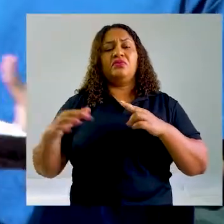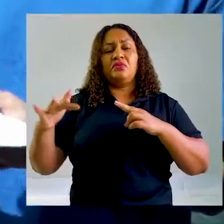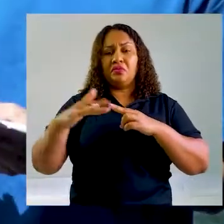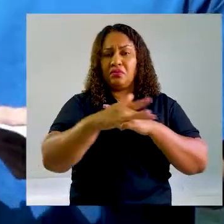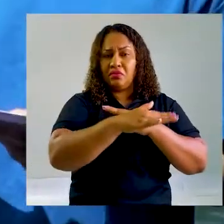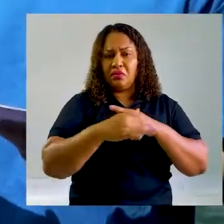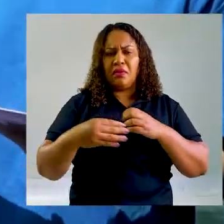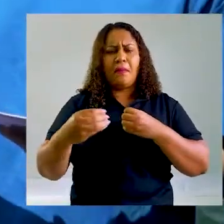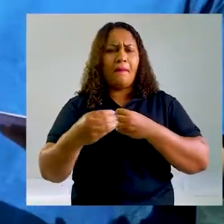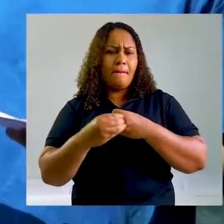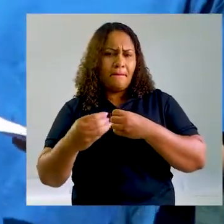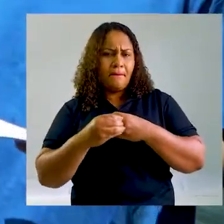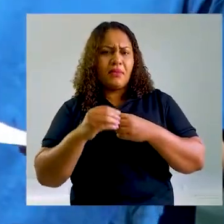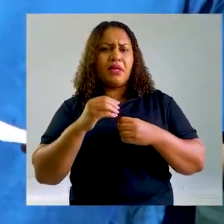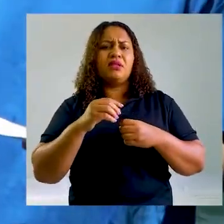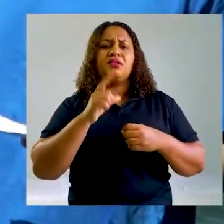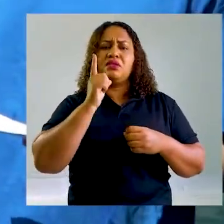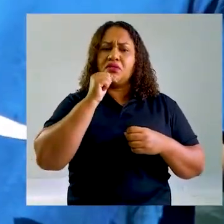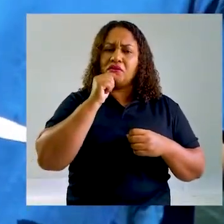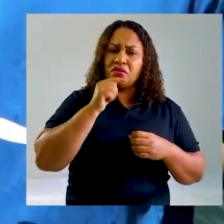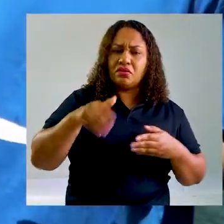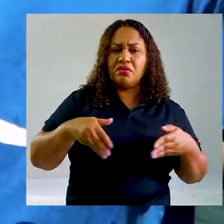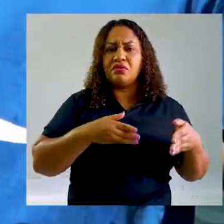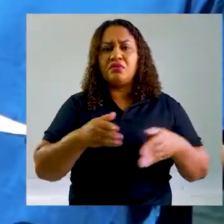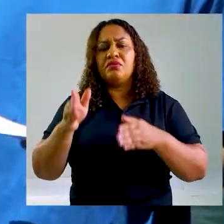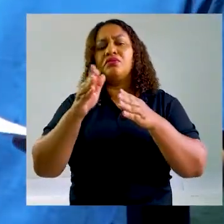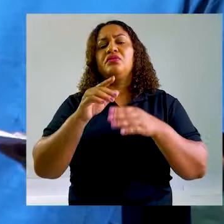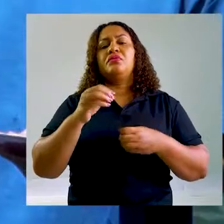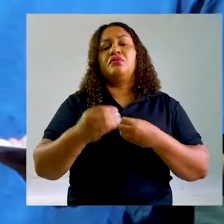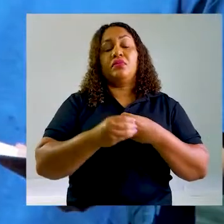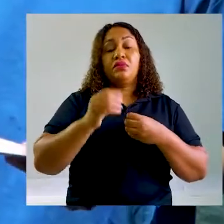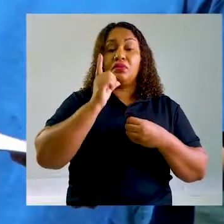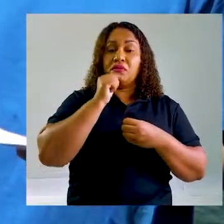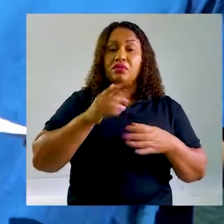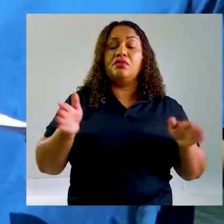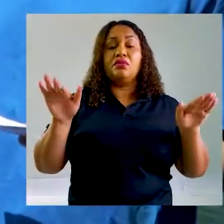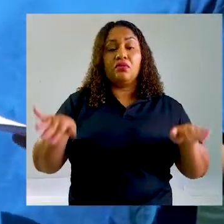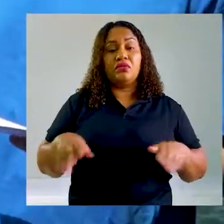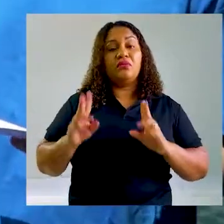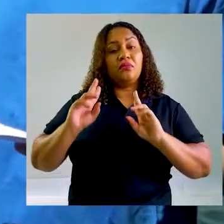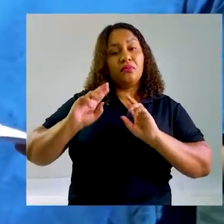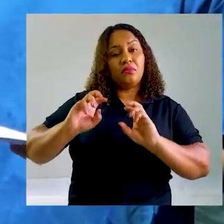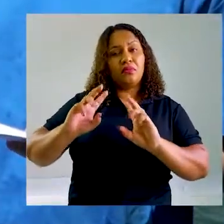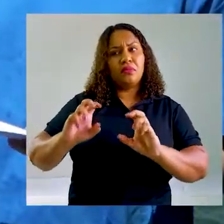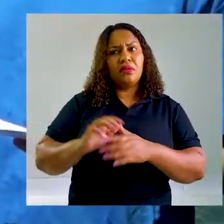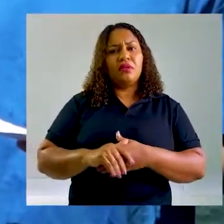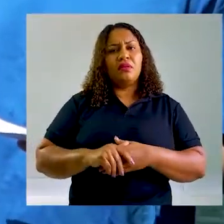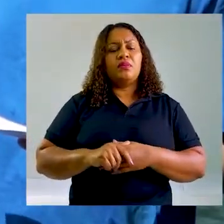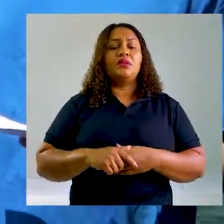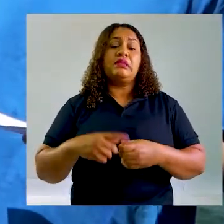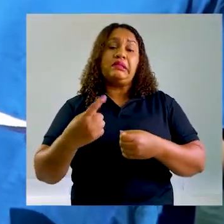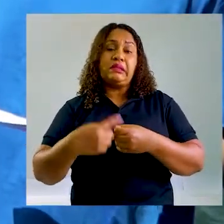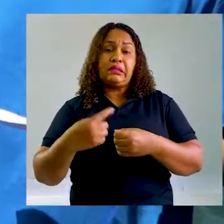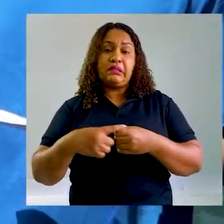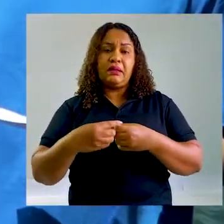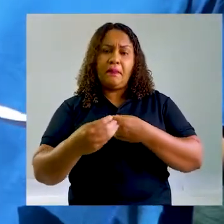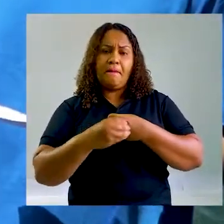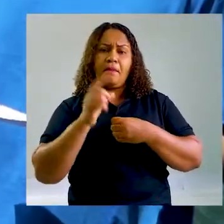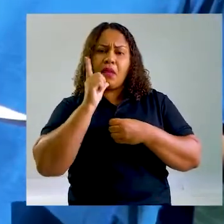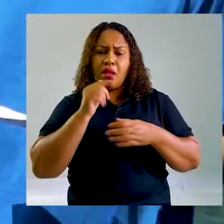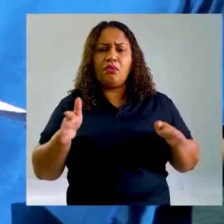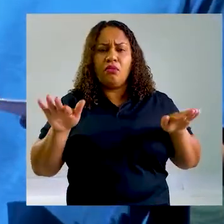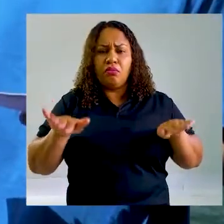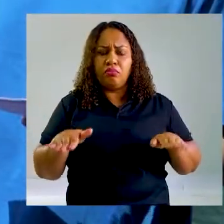próximas aos corpos, né, hídricos, aos rios, aos mares. A gente observa que, por exemplo, nas cidades litorâneas existe